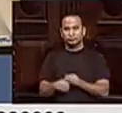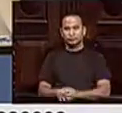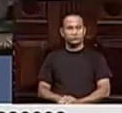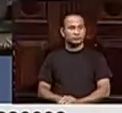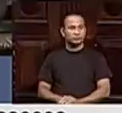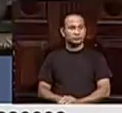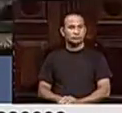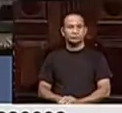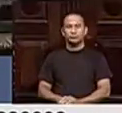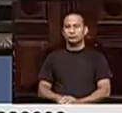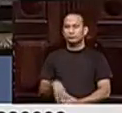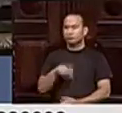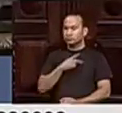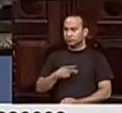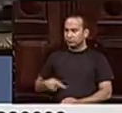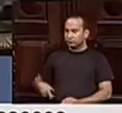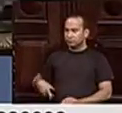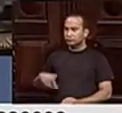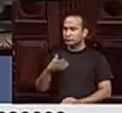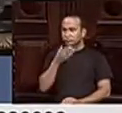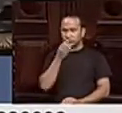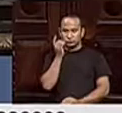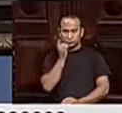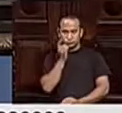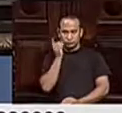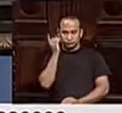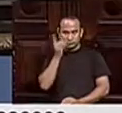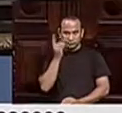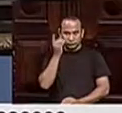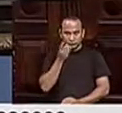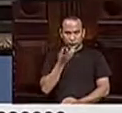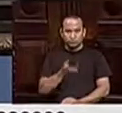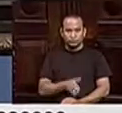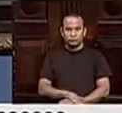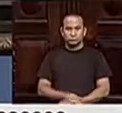senhor presidente, senhores deputados, senhoras deputadas,